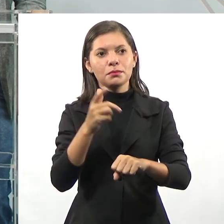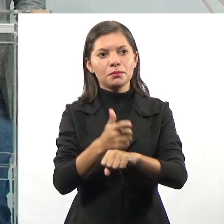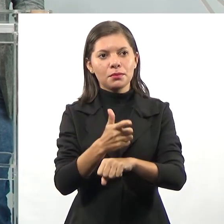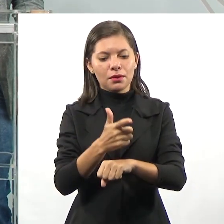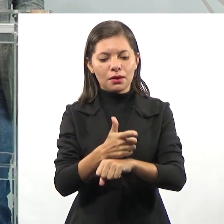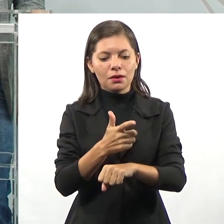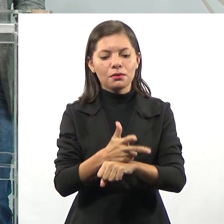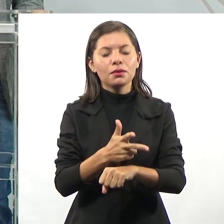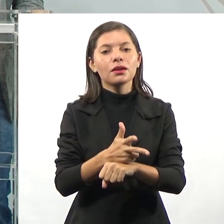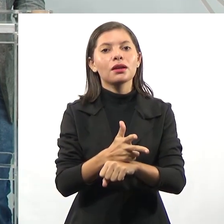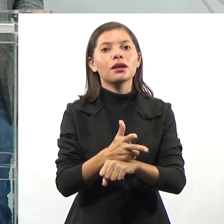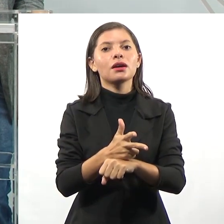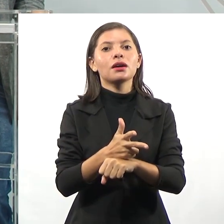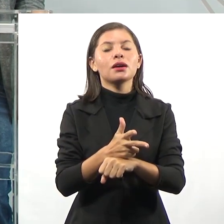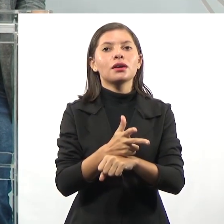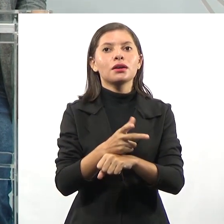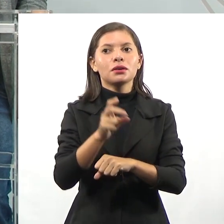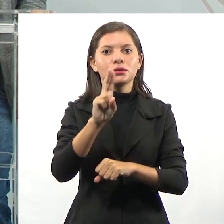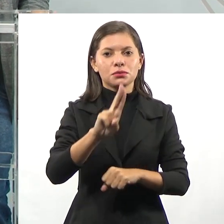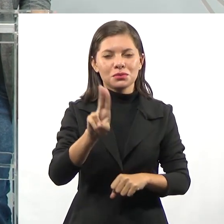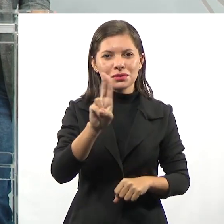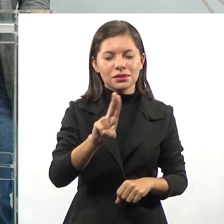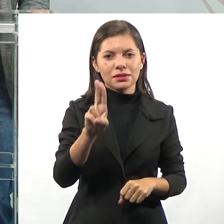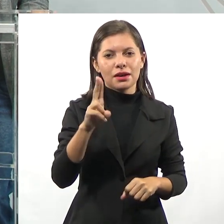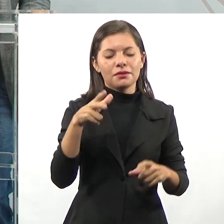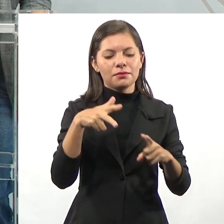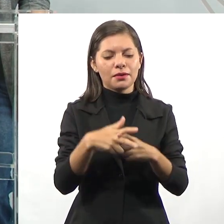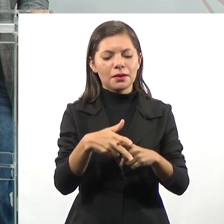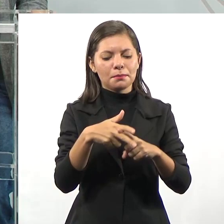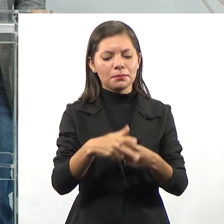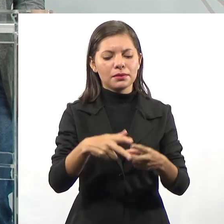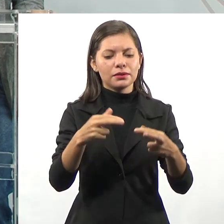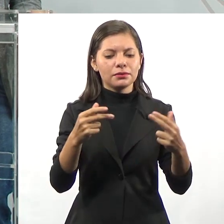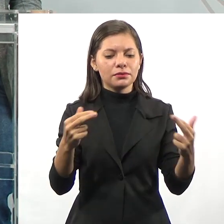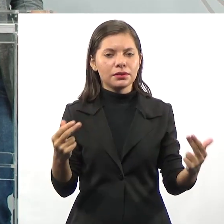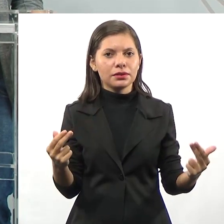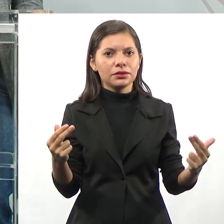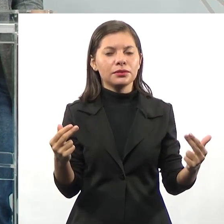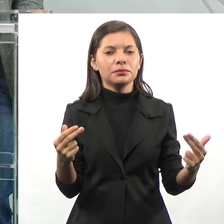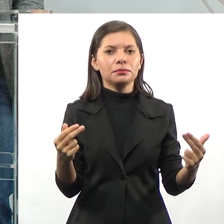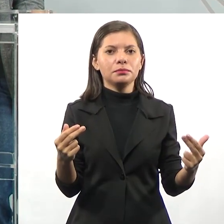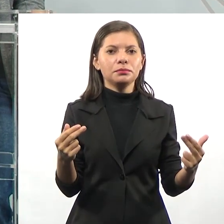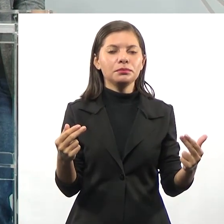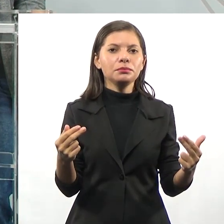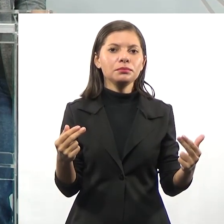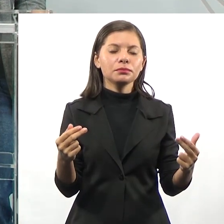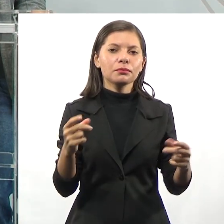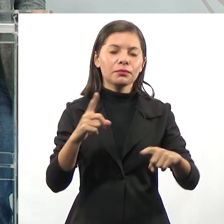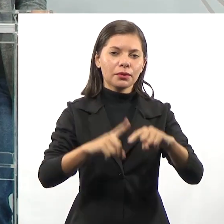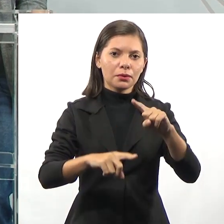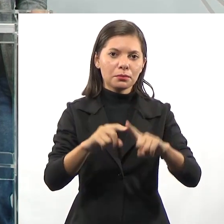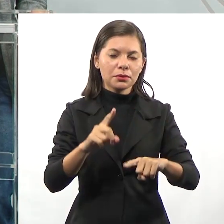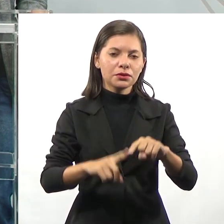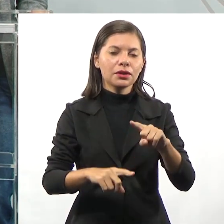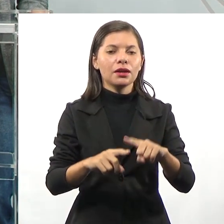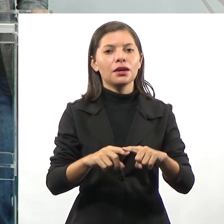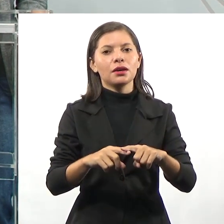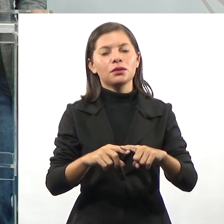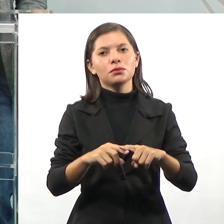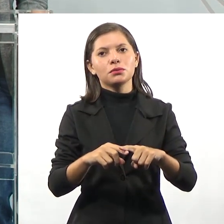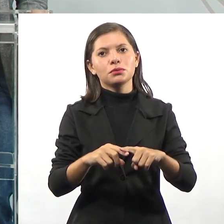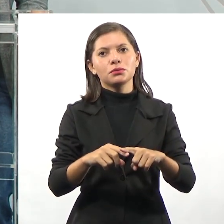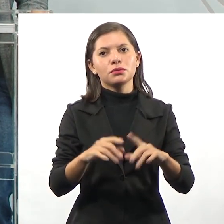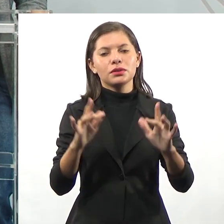diferente, hoje eu estou utilizando o Geniali, que é uma plataforma, um site que permite a construção de objetos